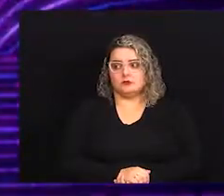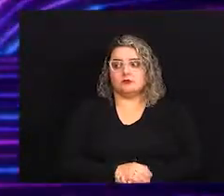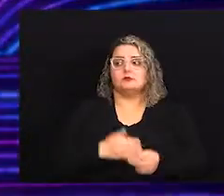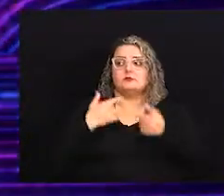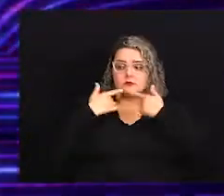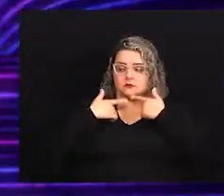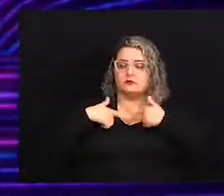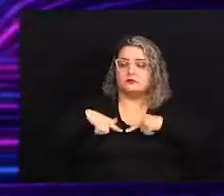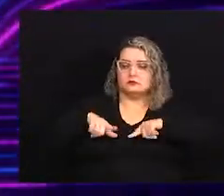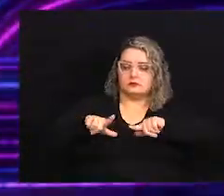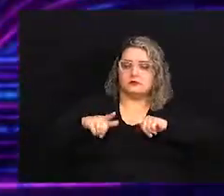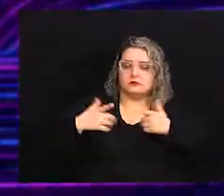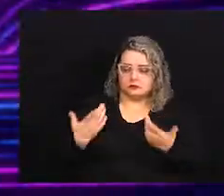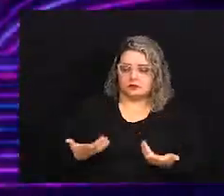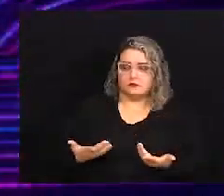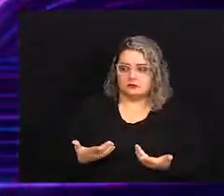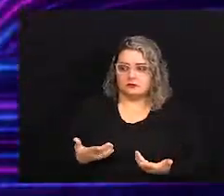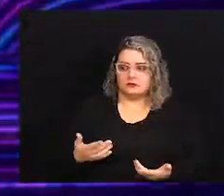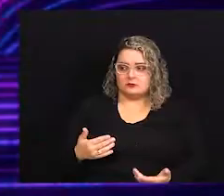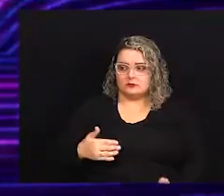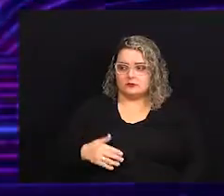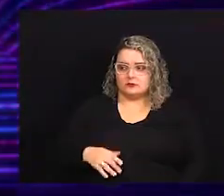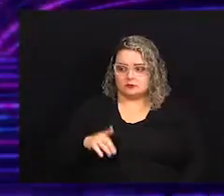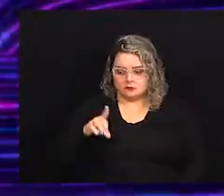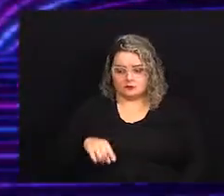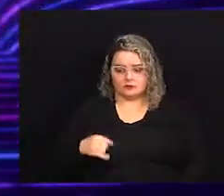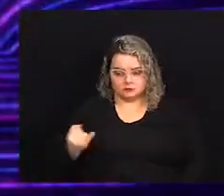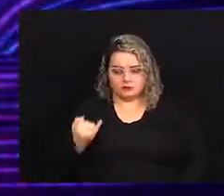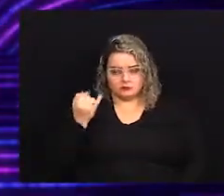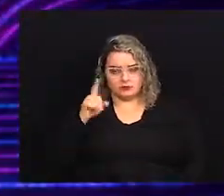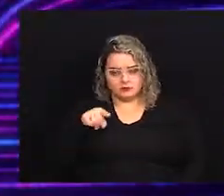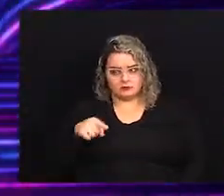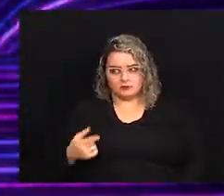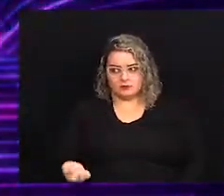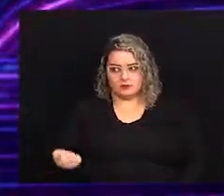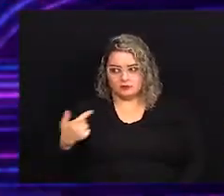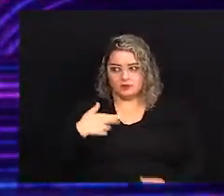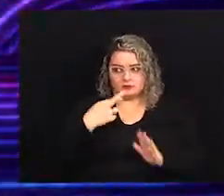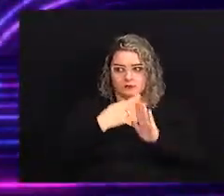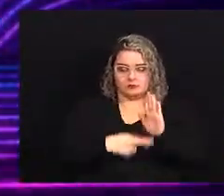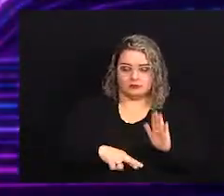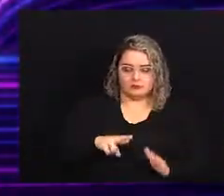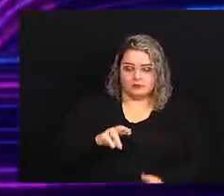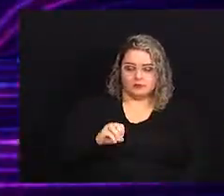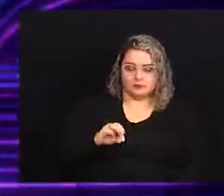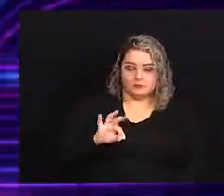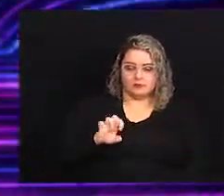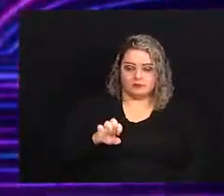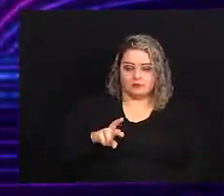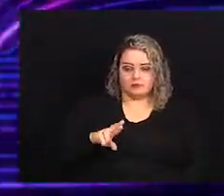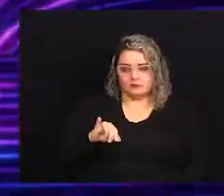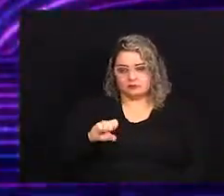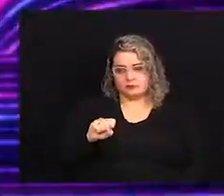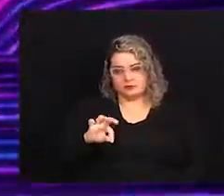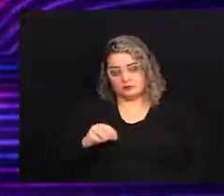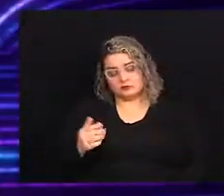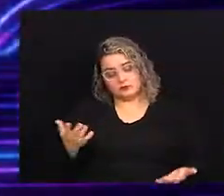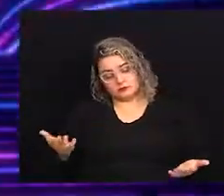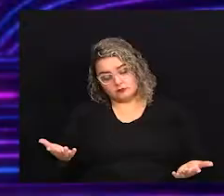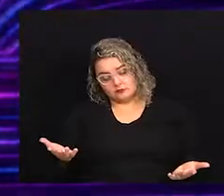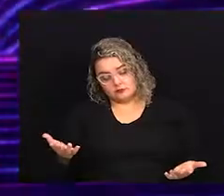A linguagem, né? O diretor é mais importante até do que o roteirista, né? O escritor.